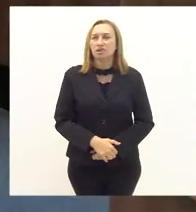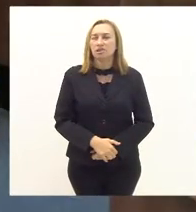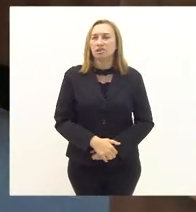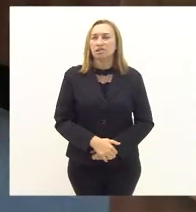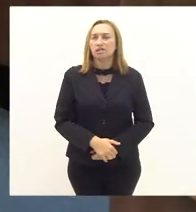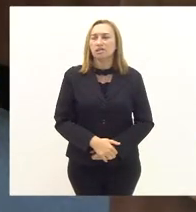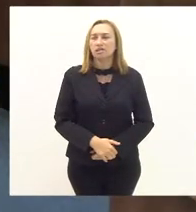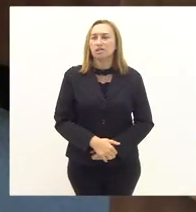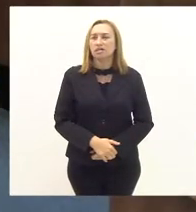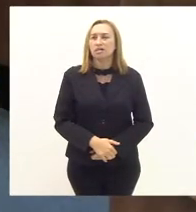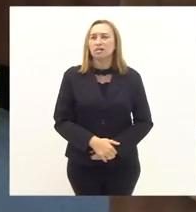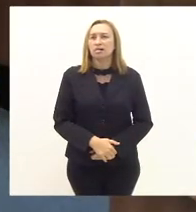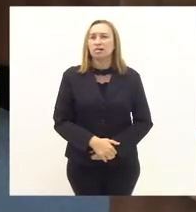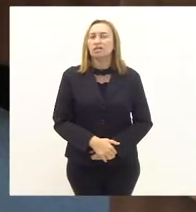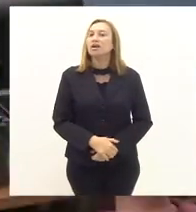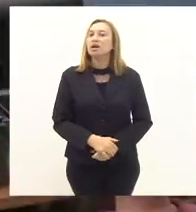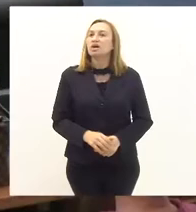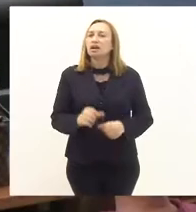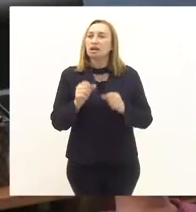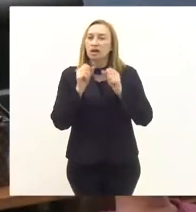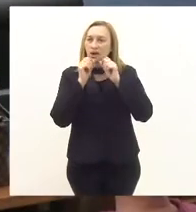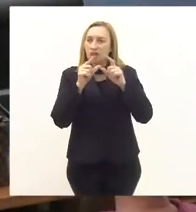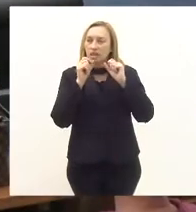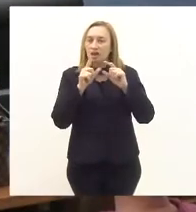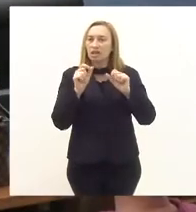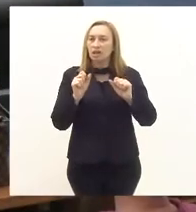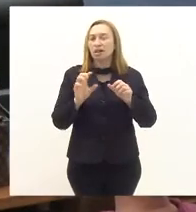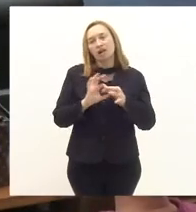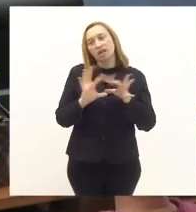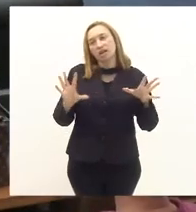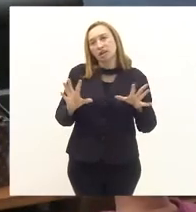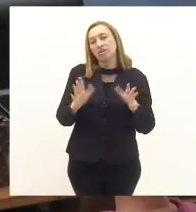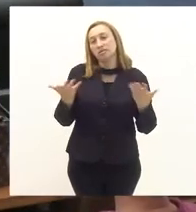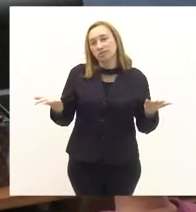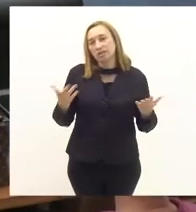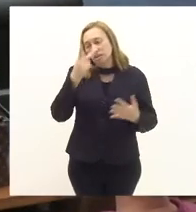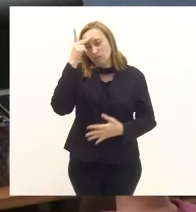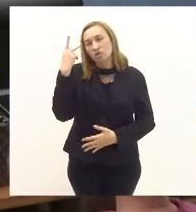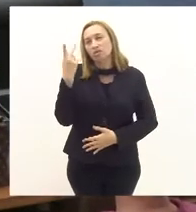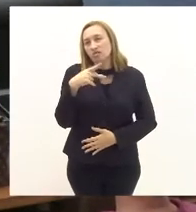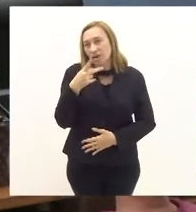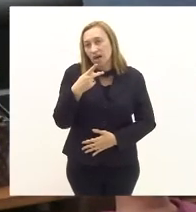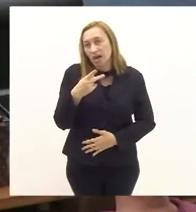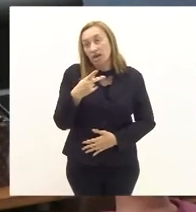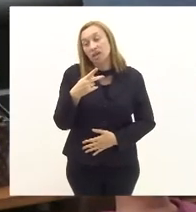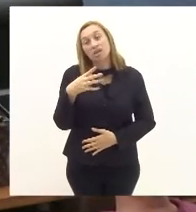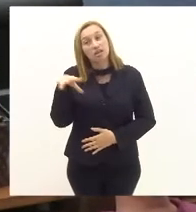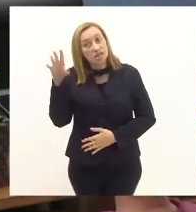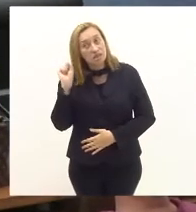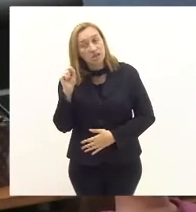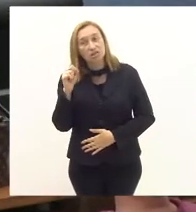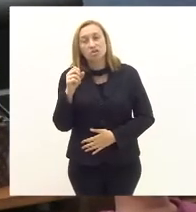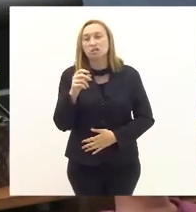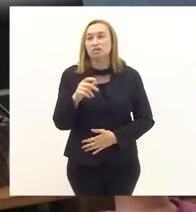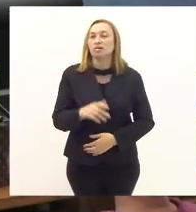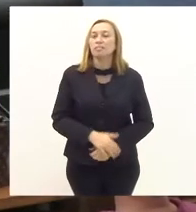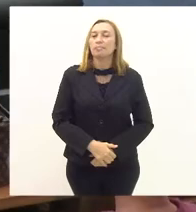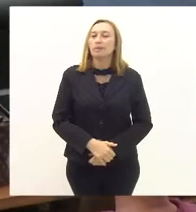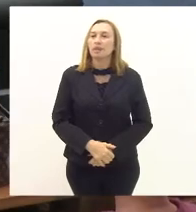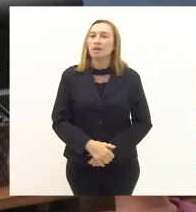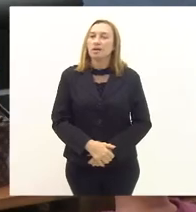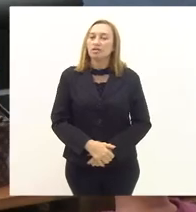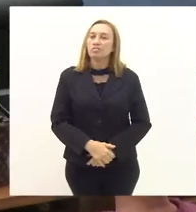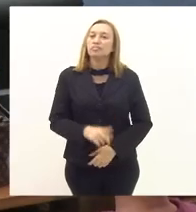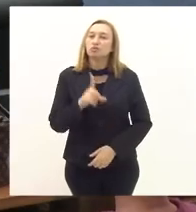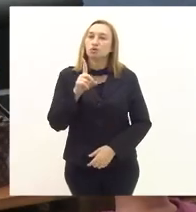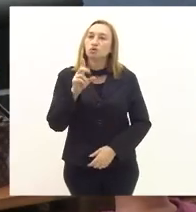A bronca é livre, a audiência é para isso. As pessoas falam, ouvem. E vamos ouvir agora,